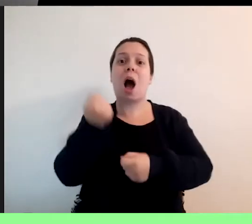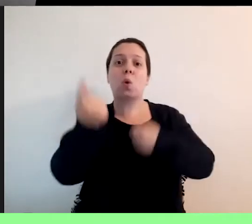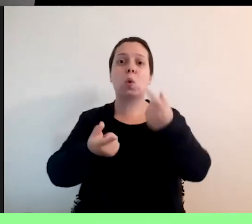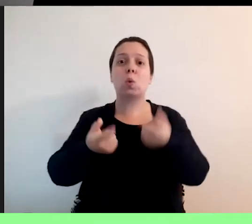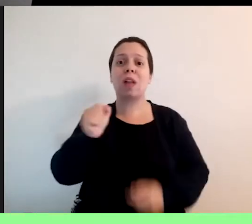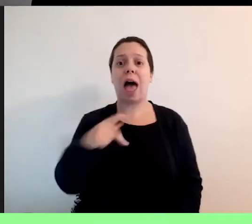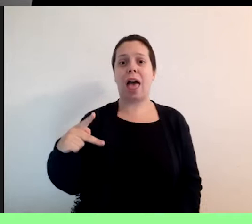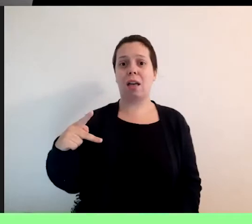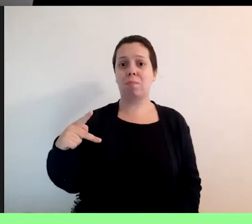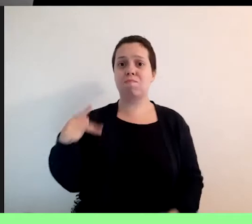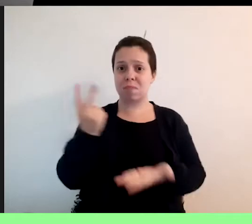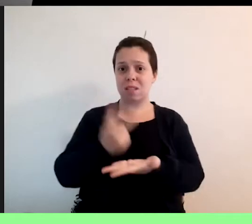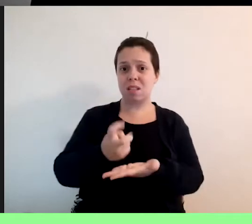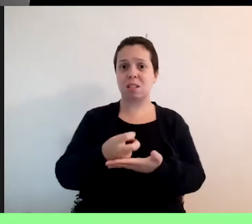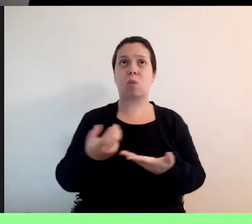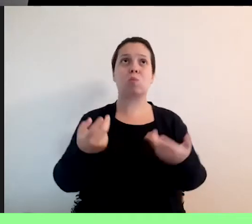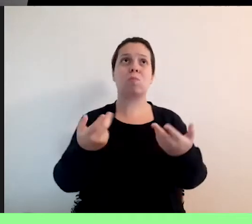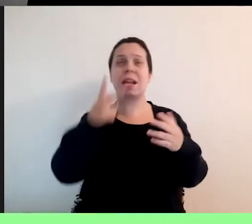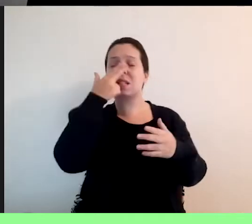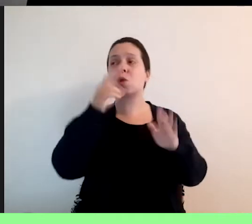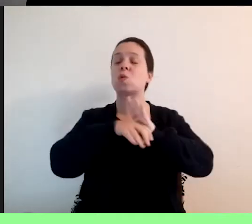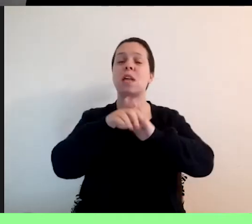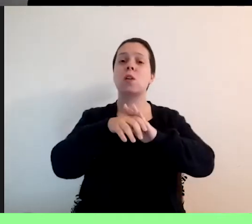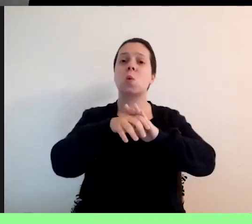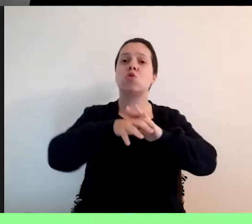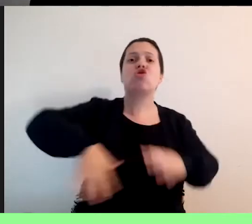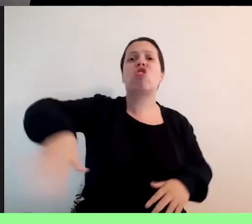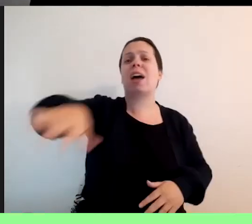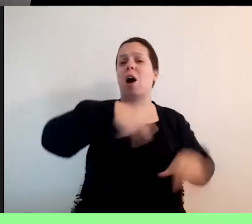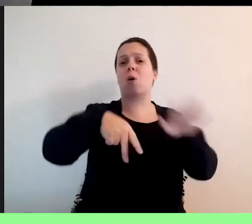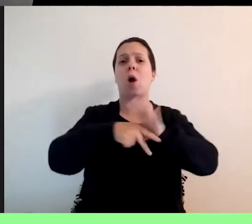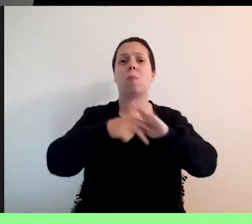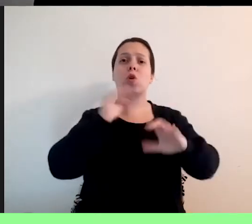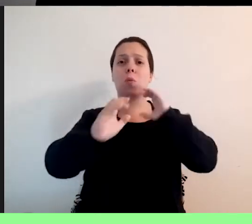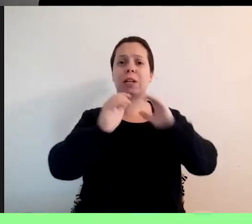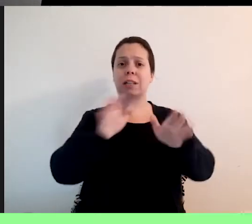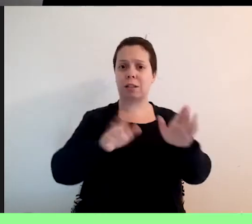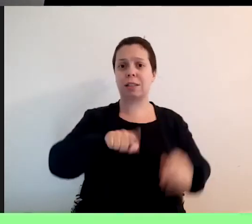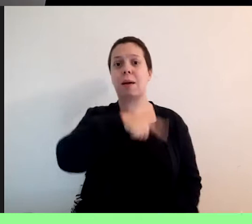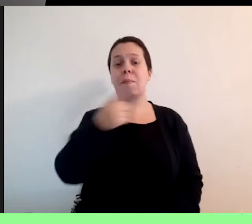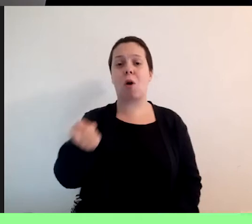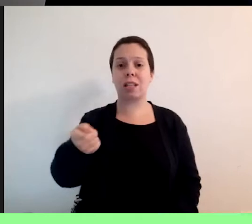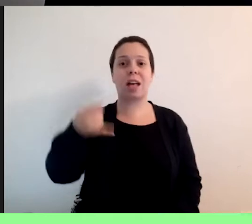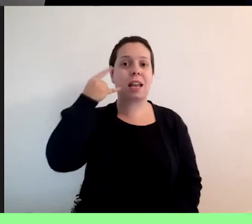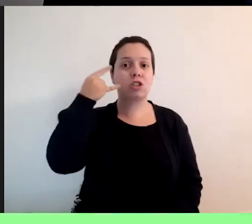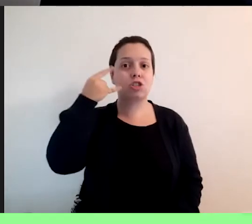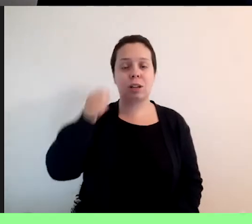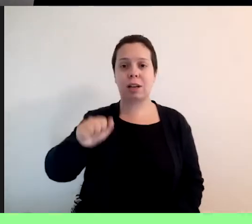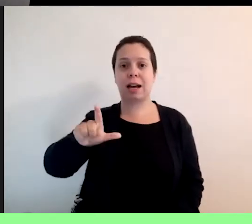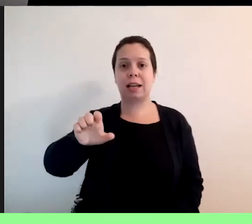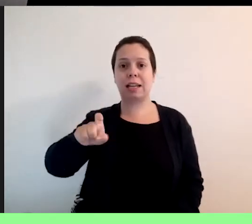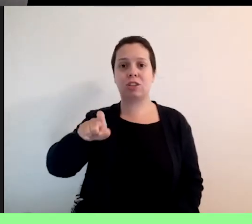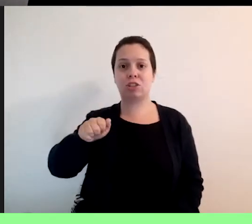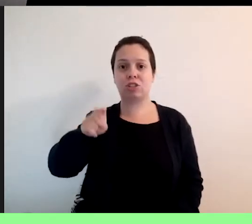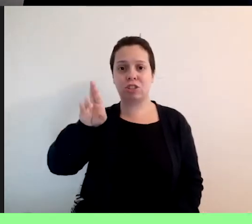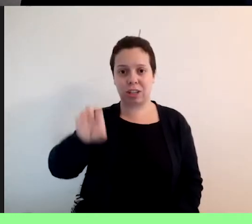uma comunicação acessível. Depois, no segundo encontro, foi com o Alexandre Okawa e a